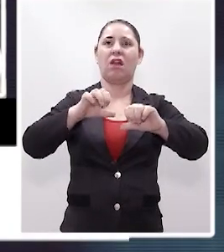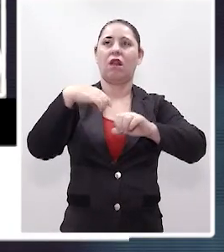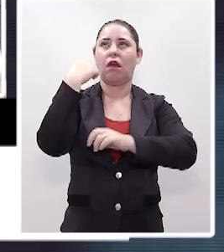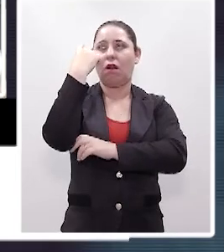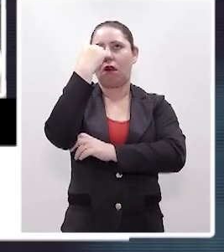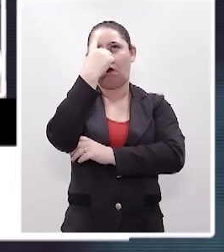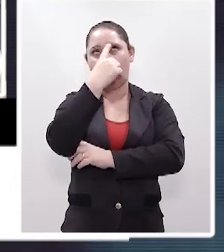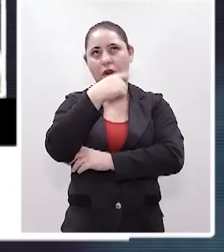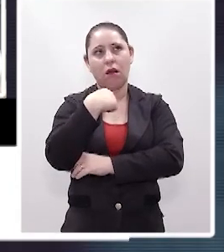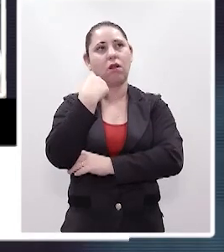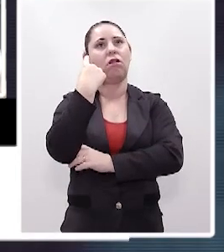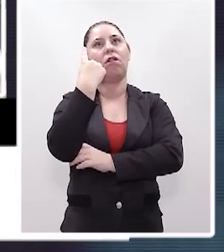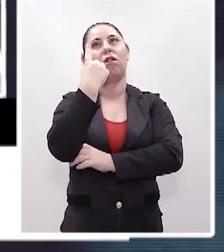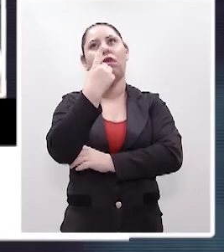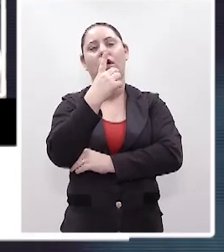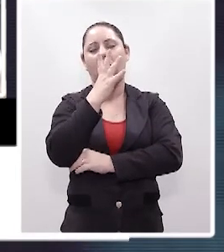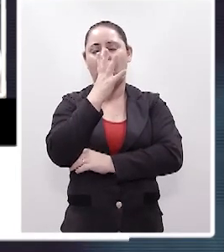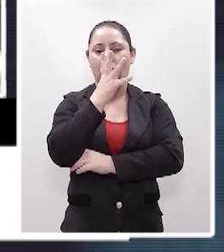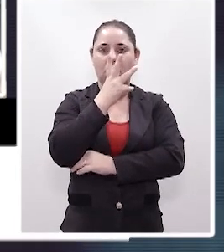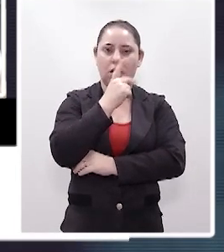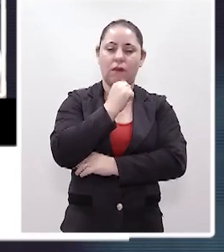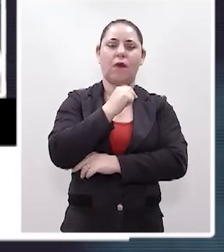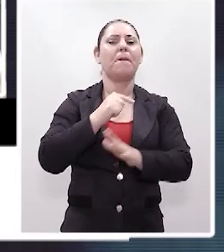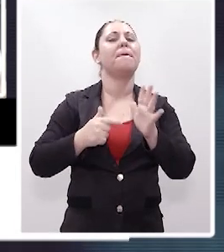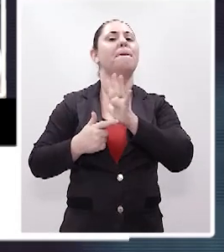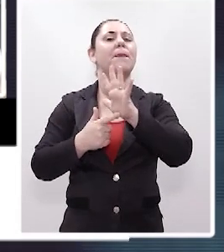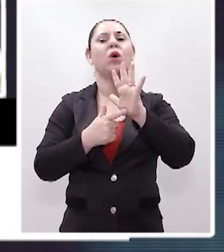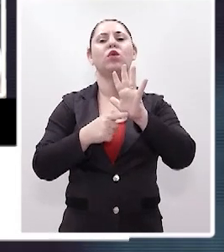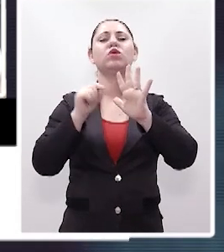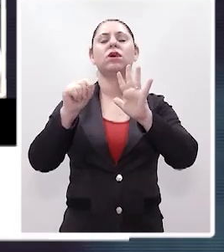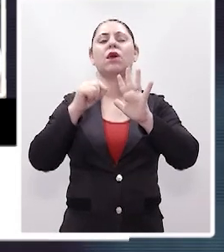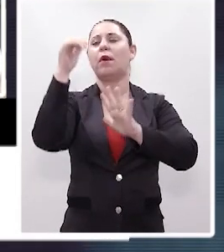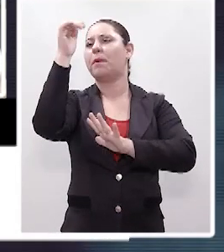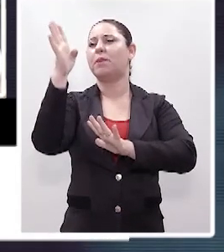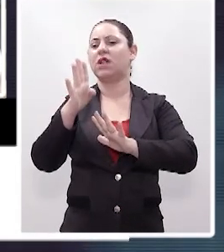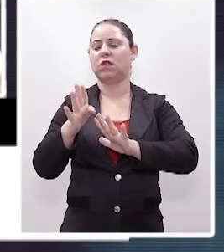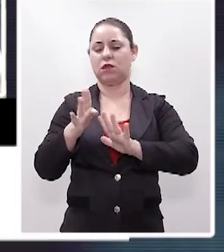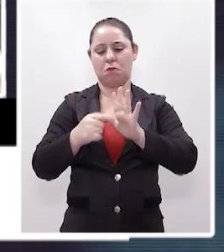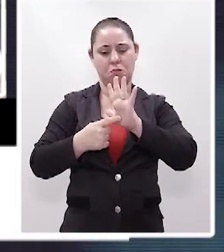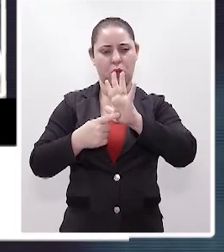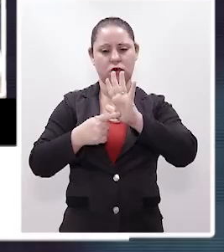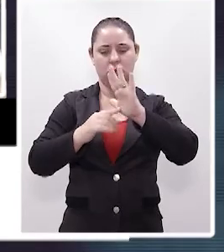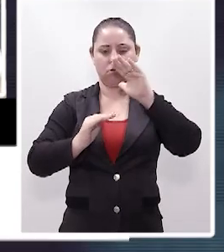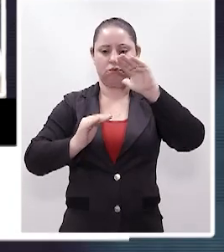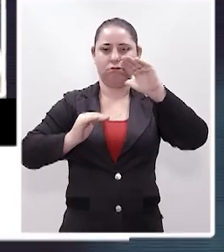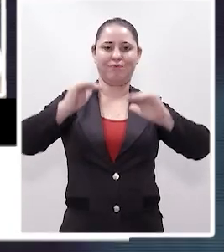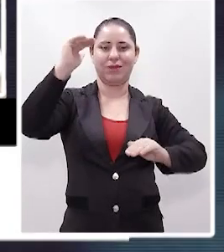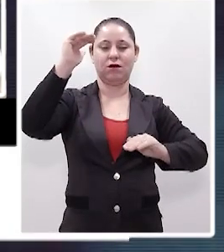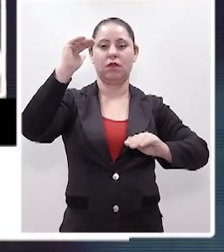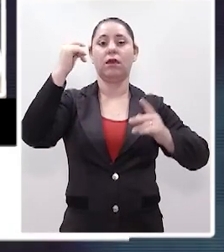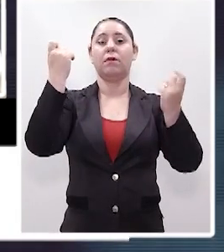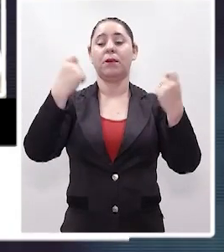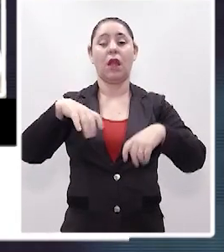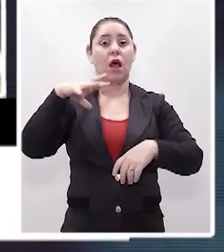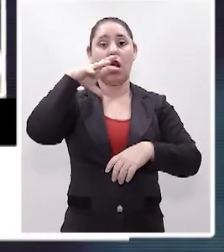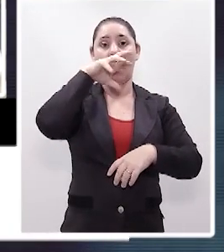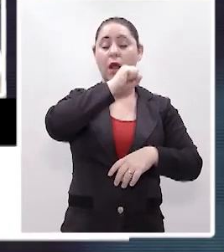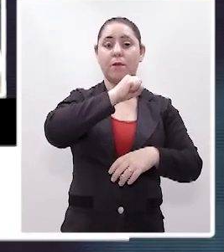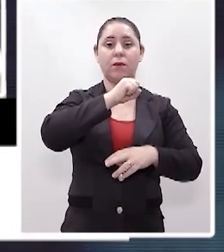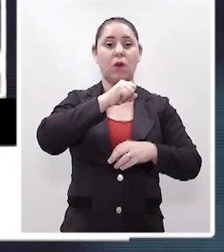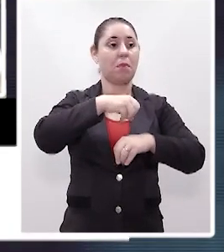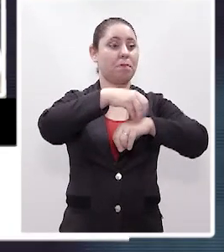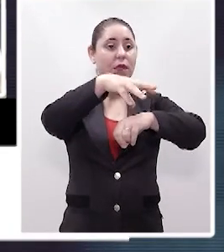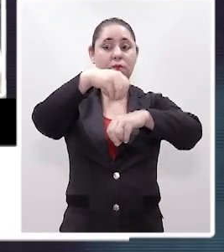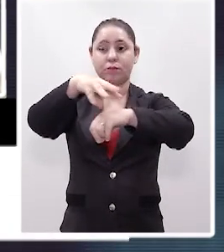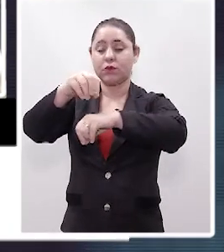lenta. E isso, né, Maritê, revela o quanto o nosso país ainda é desigual. A gente teve que se apressar para